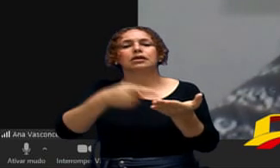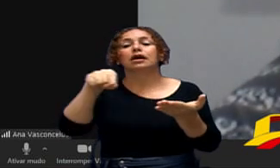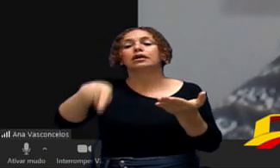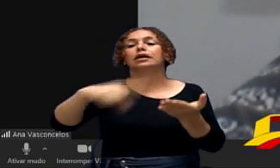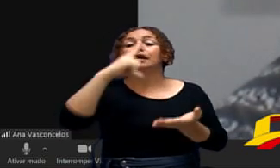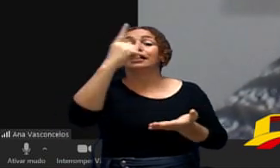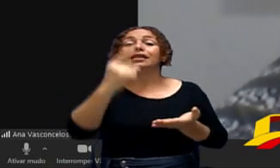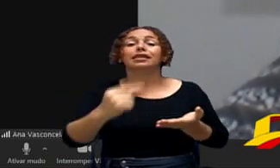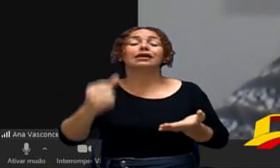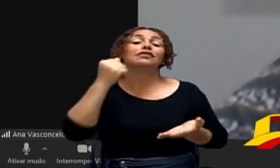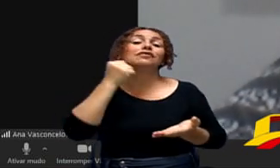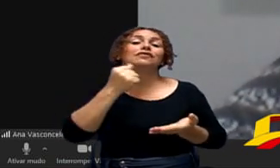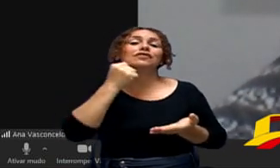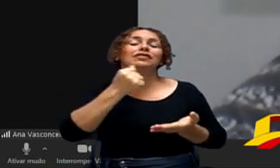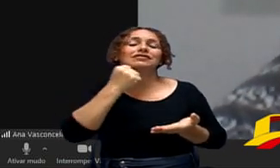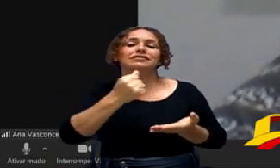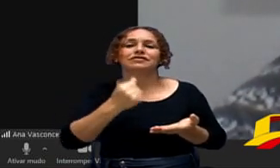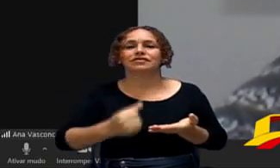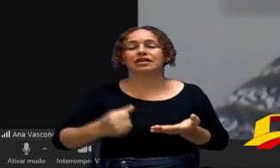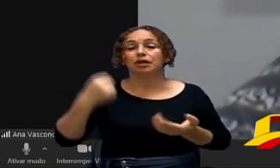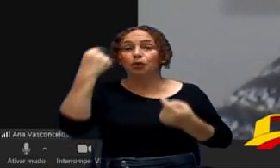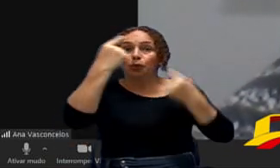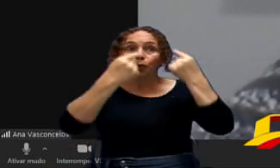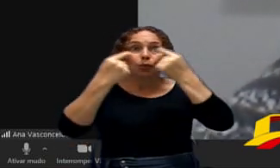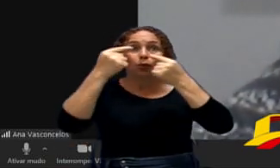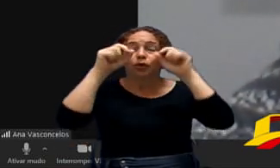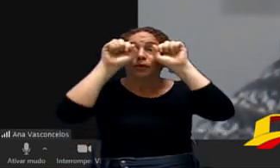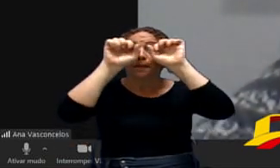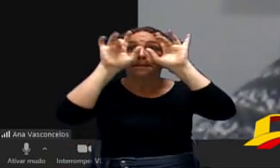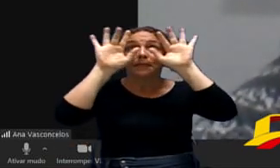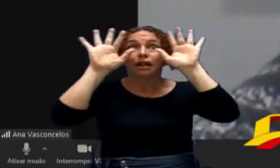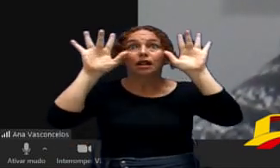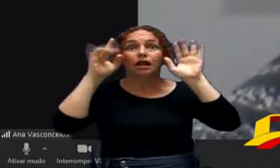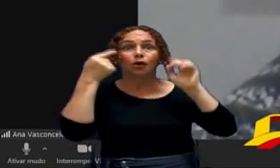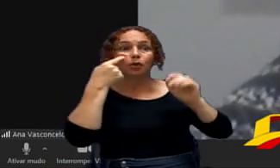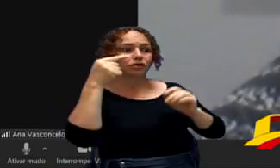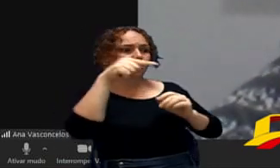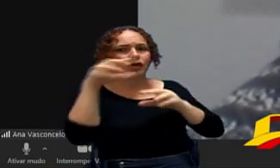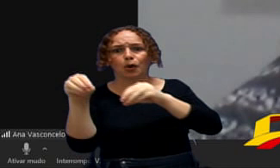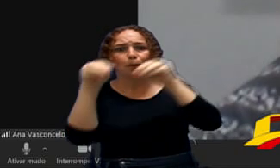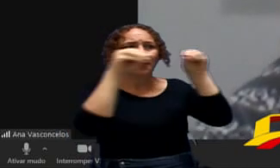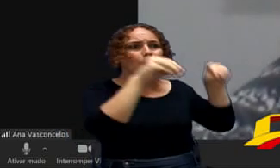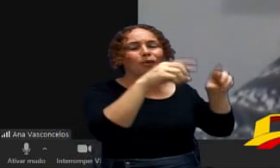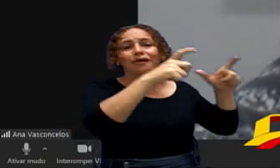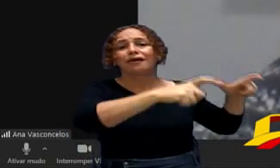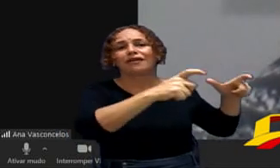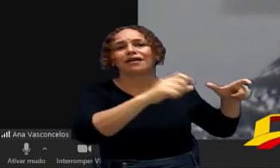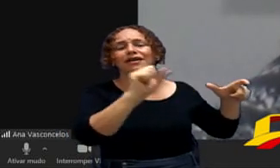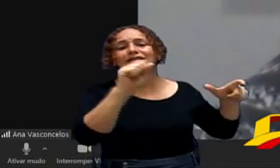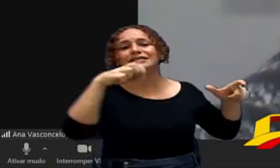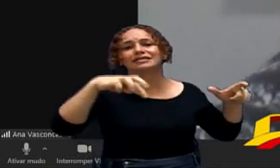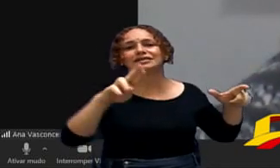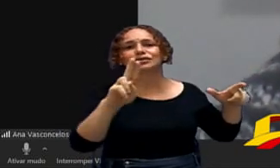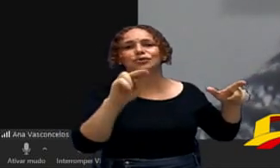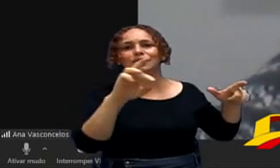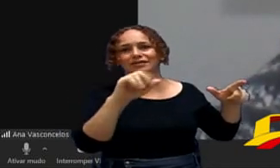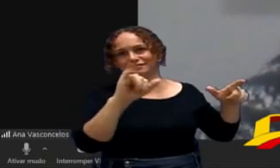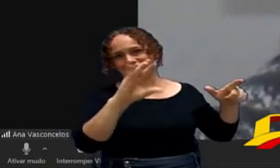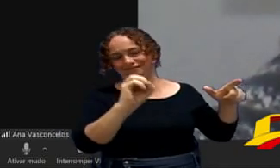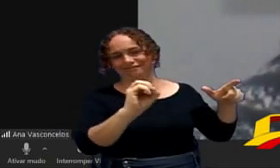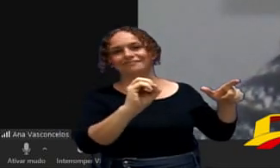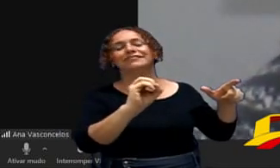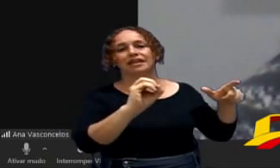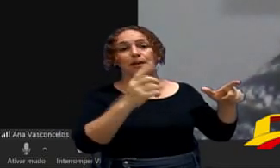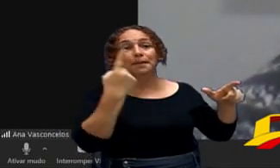olhar dela, o brilho dela, ao chegar ao santuário, a poder desfrutar da natureza. Nós também tivemos